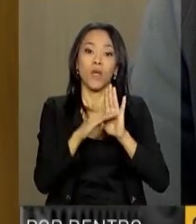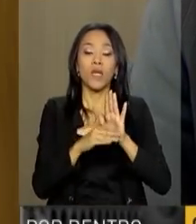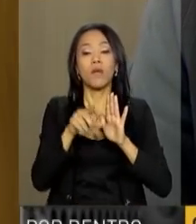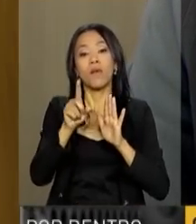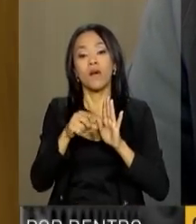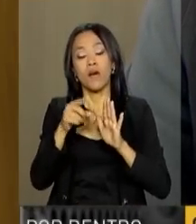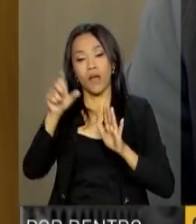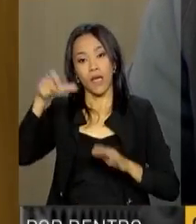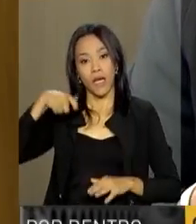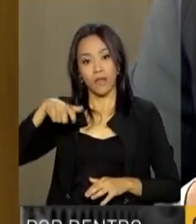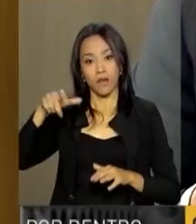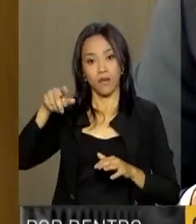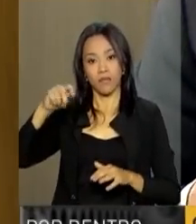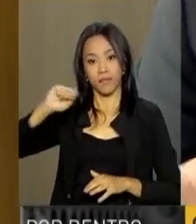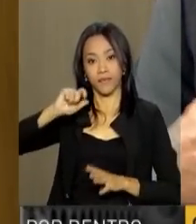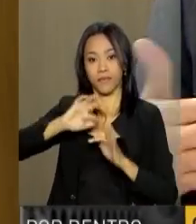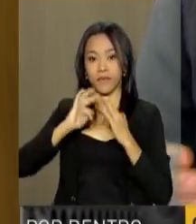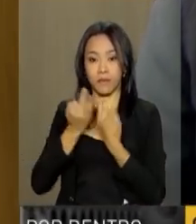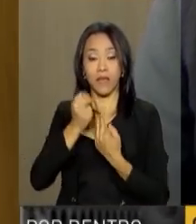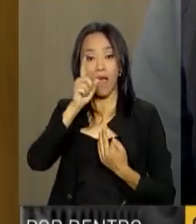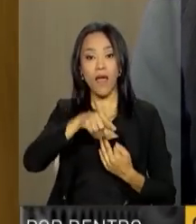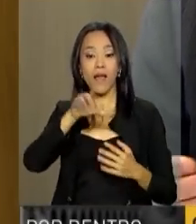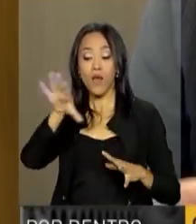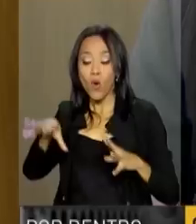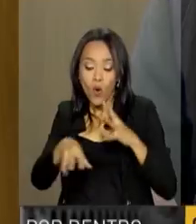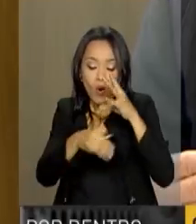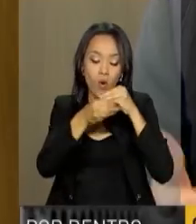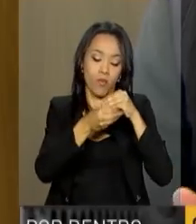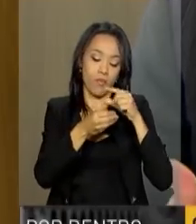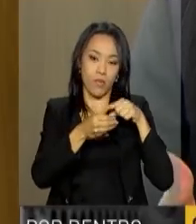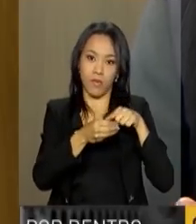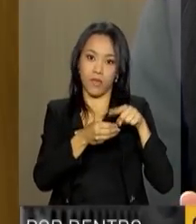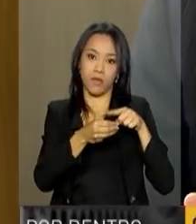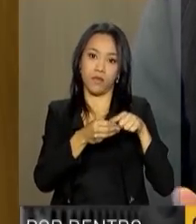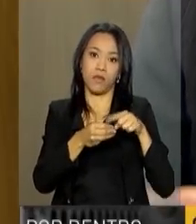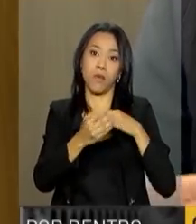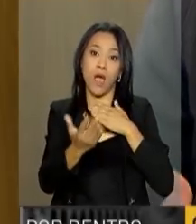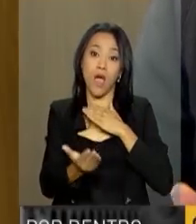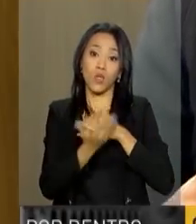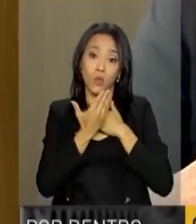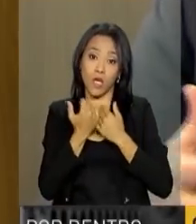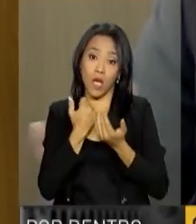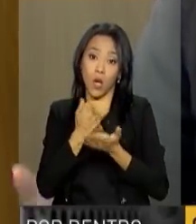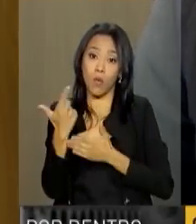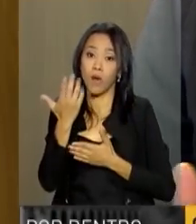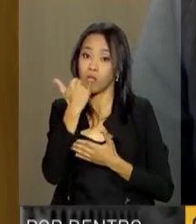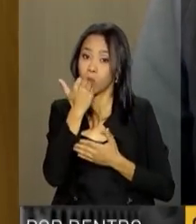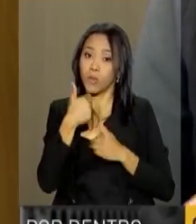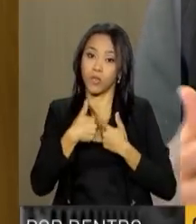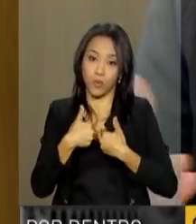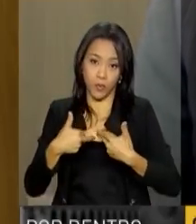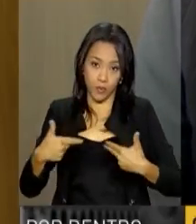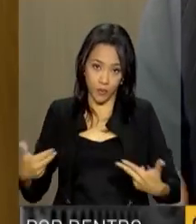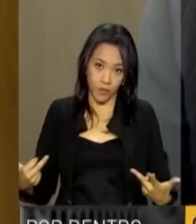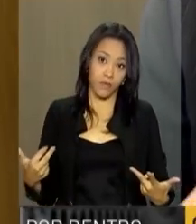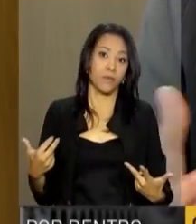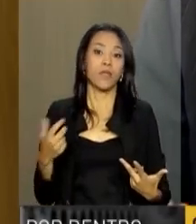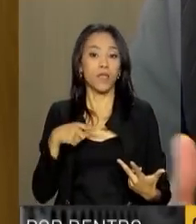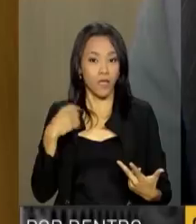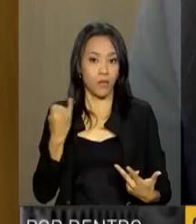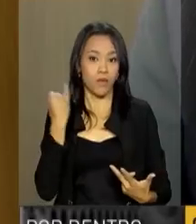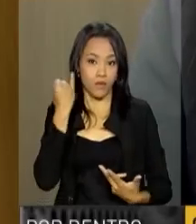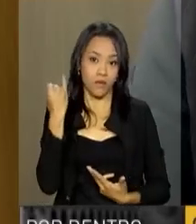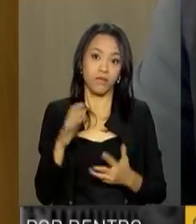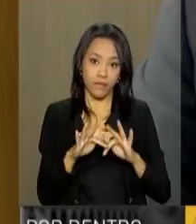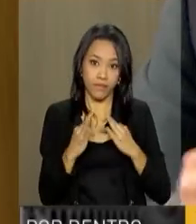de renda para as pessoas poderem pelo menos garantir a comida na mesa que é necessária para a sua família todo todo